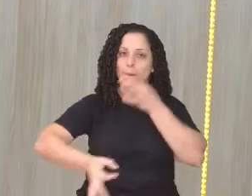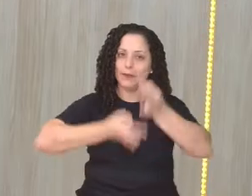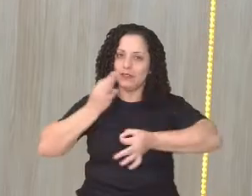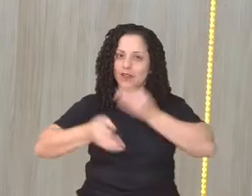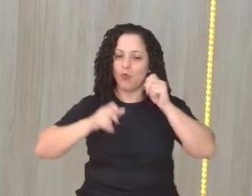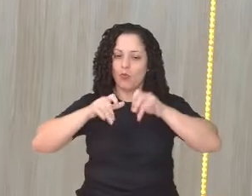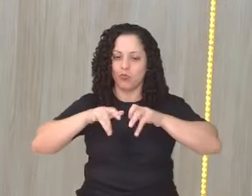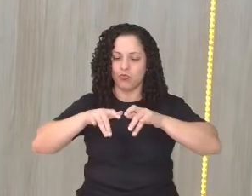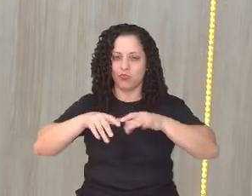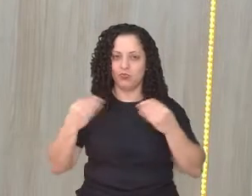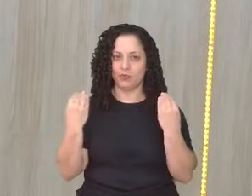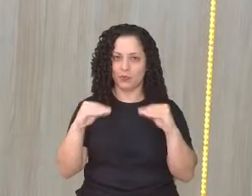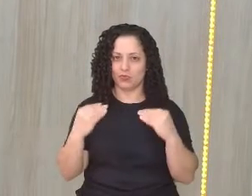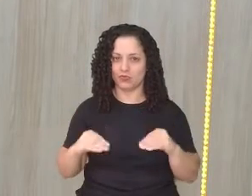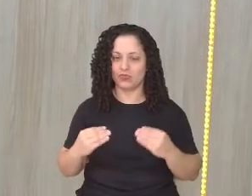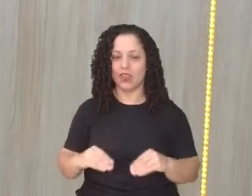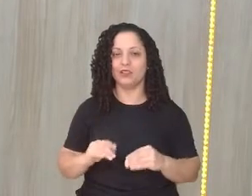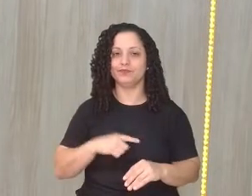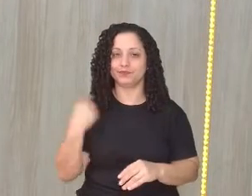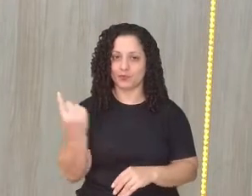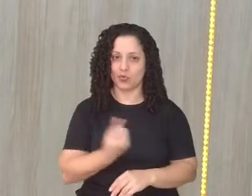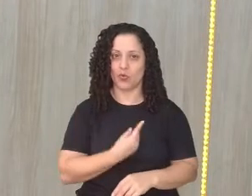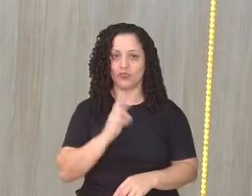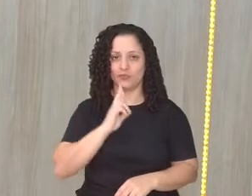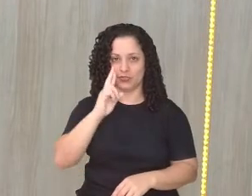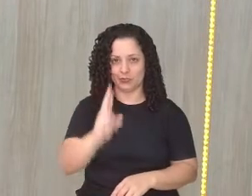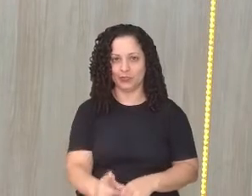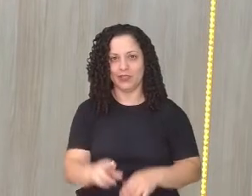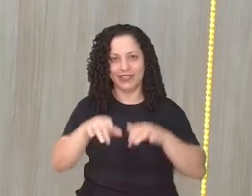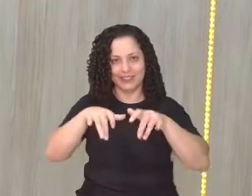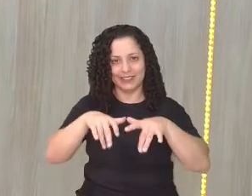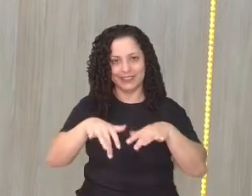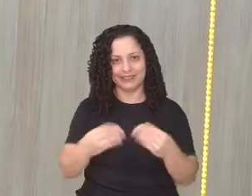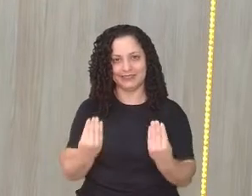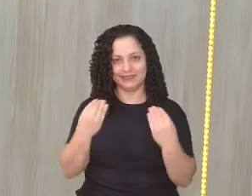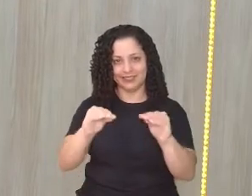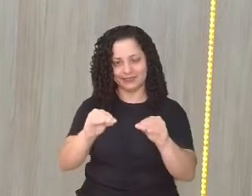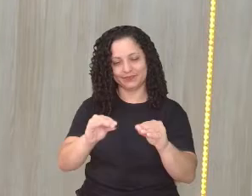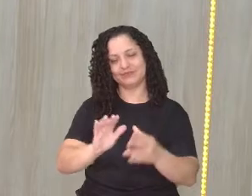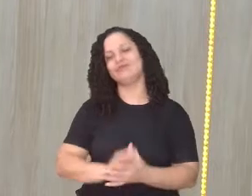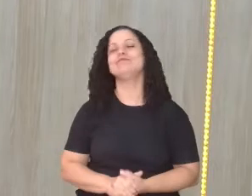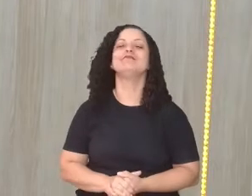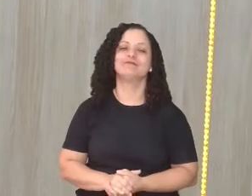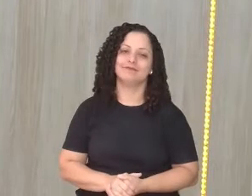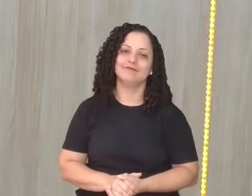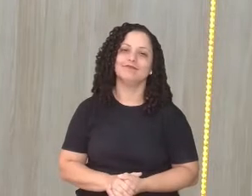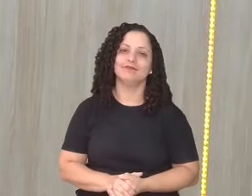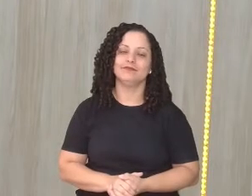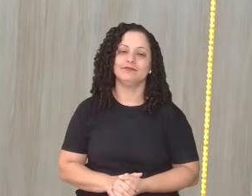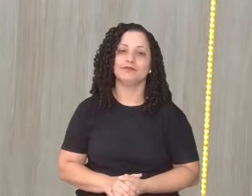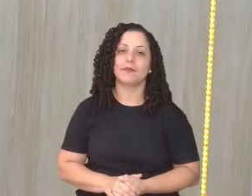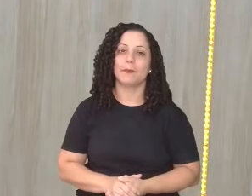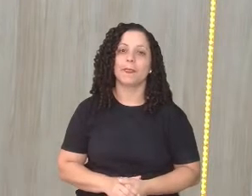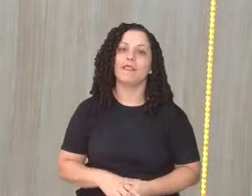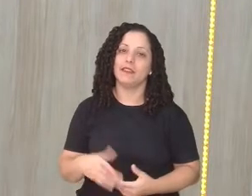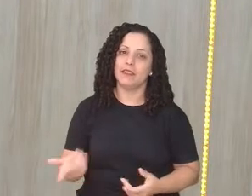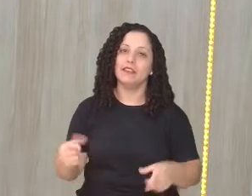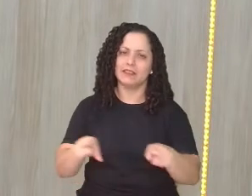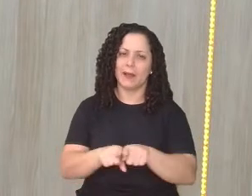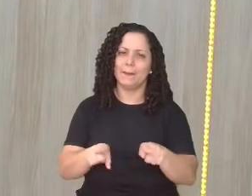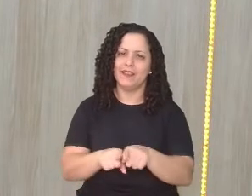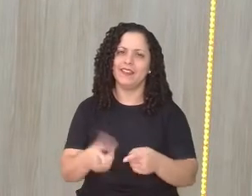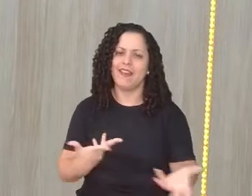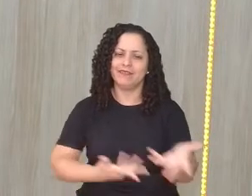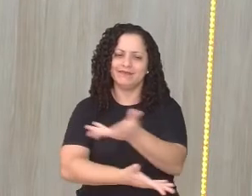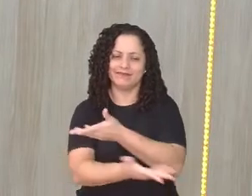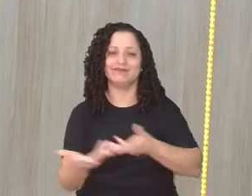coisa, se você não entendeu, e nós vamos retomar aqui e falar ou responder lá mesmo com vocês. É outra forma de estarmos